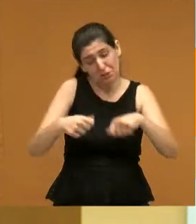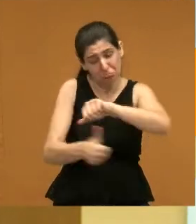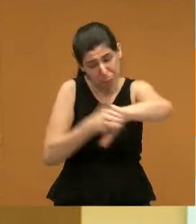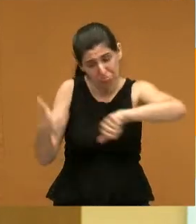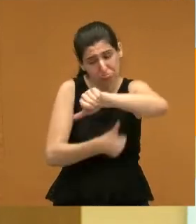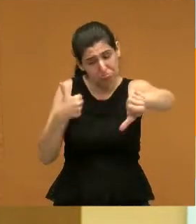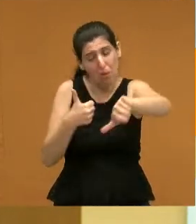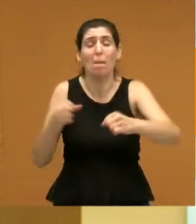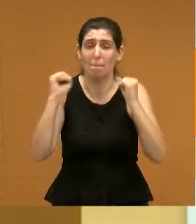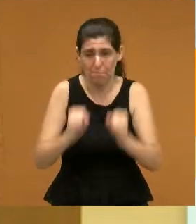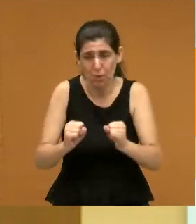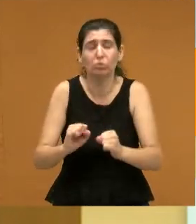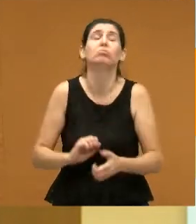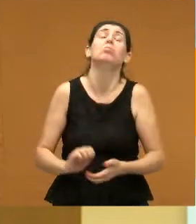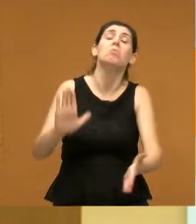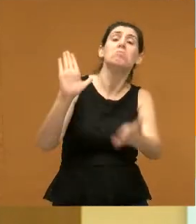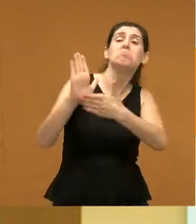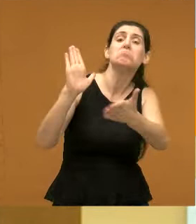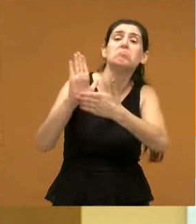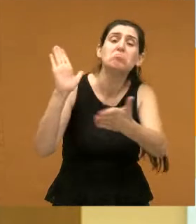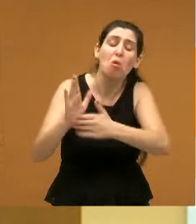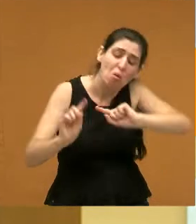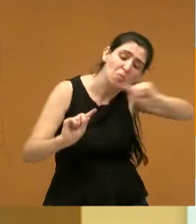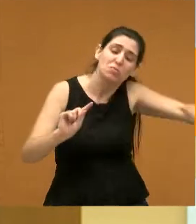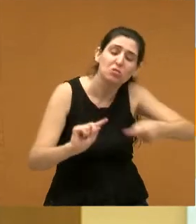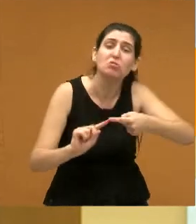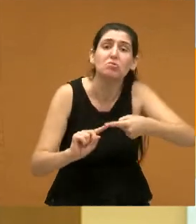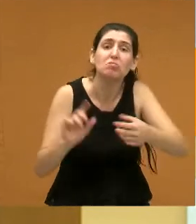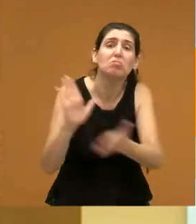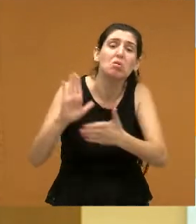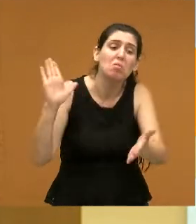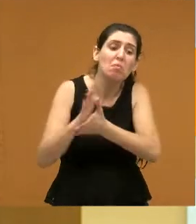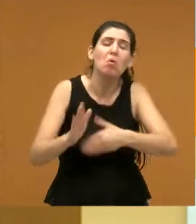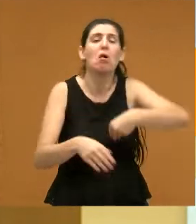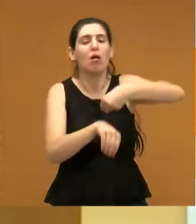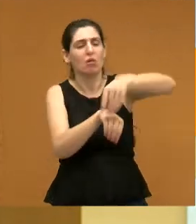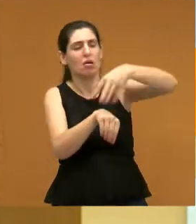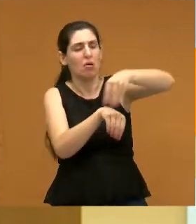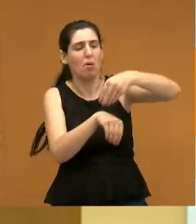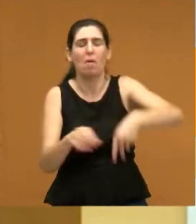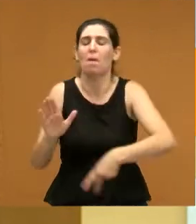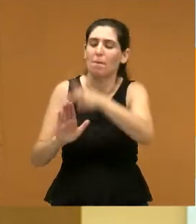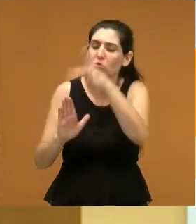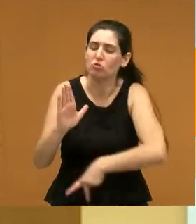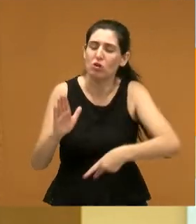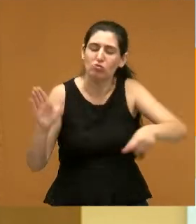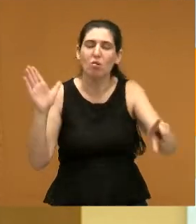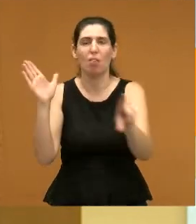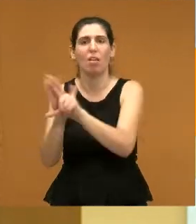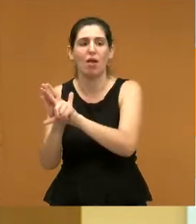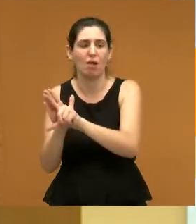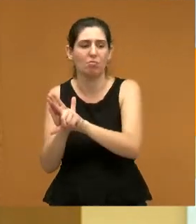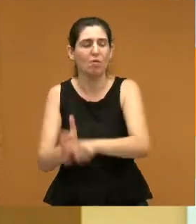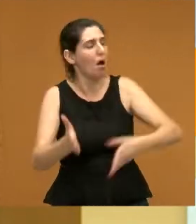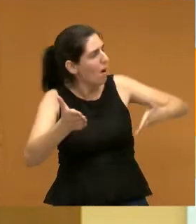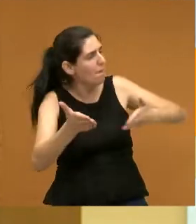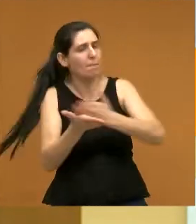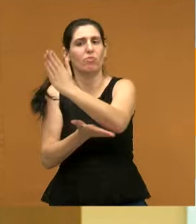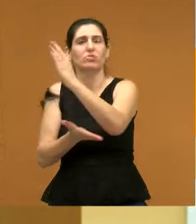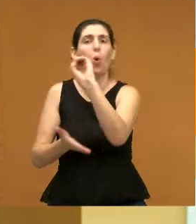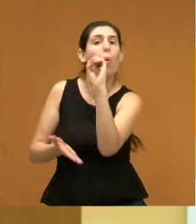fim de que a proposta possa alcançar plenamente seus objetivos, encaminhamos o projeto de lei para apreciação e